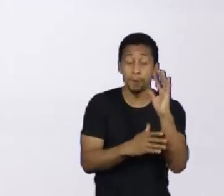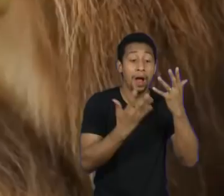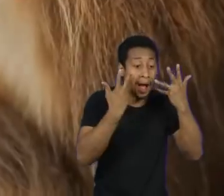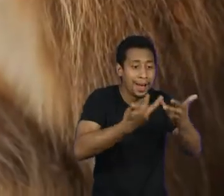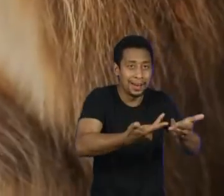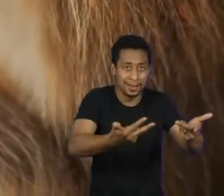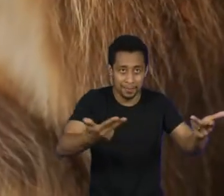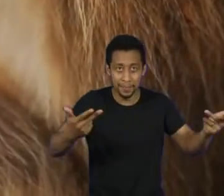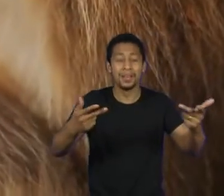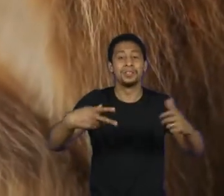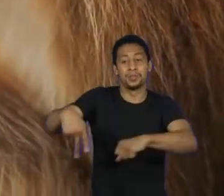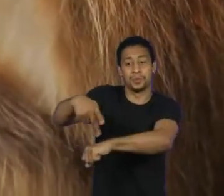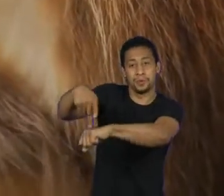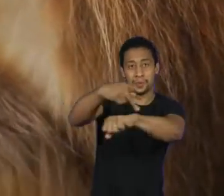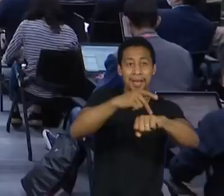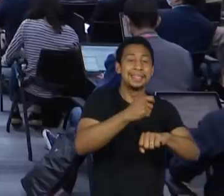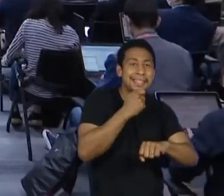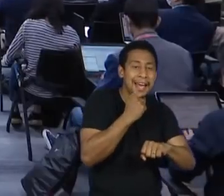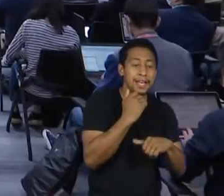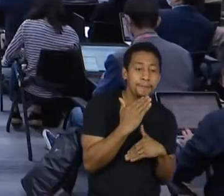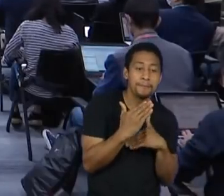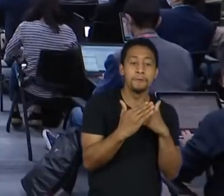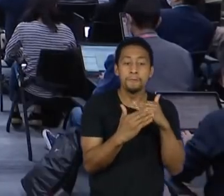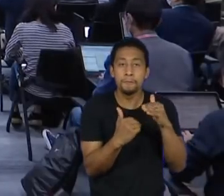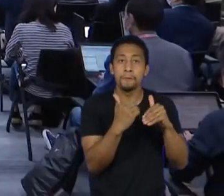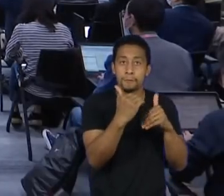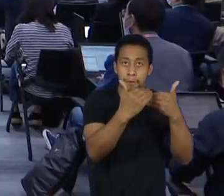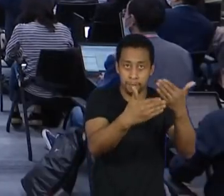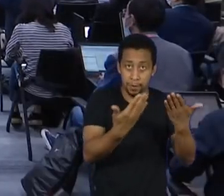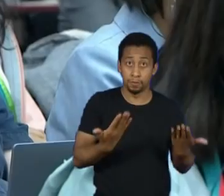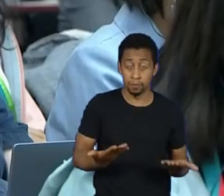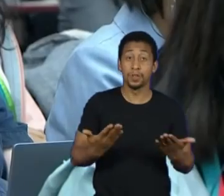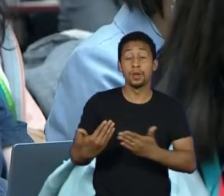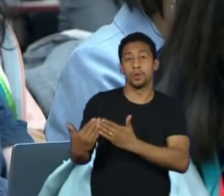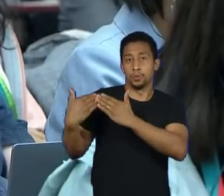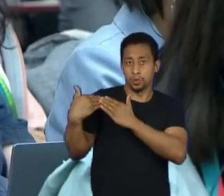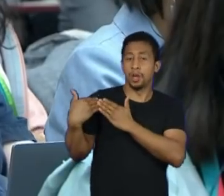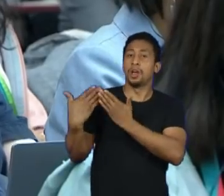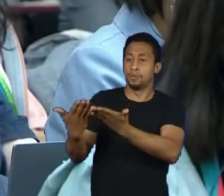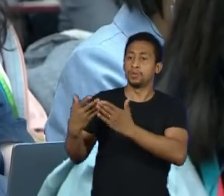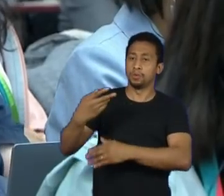animais nos países em desenvolvimento. Diplomatas, cientistas e